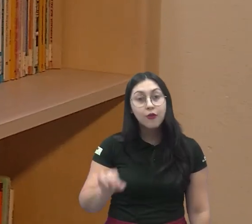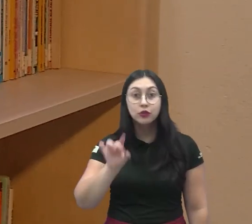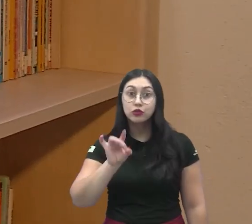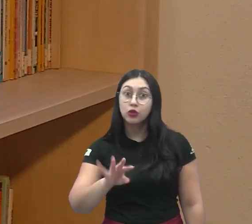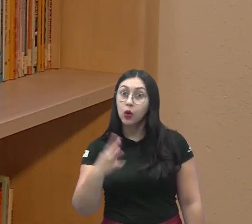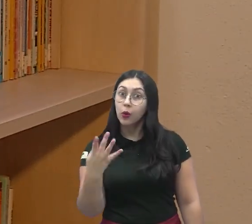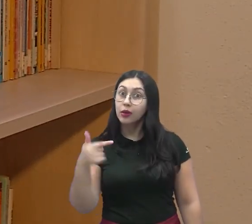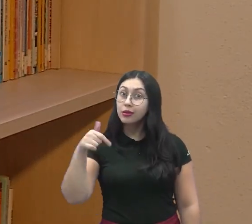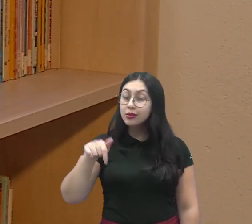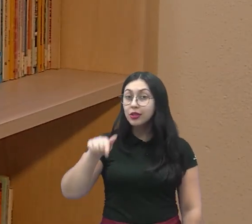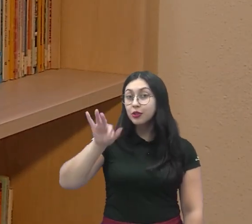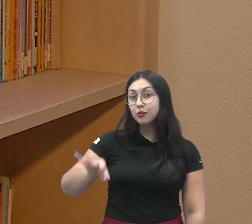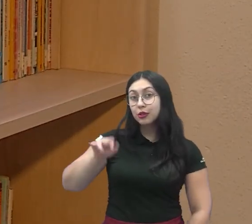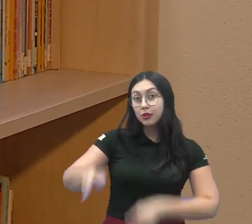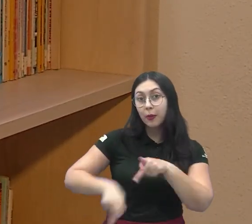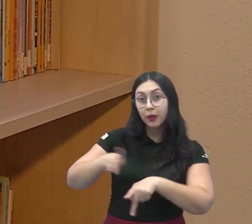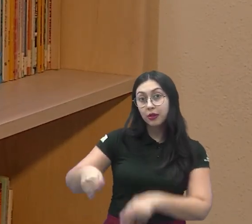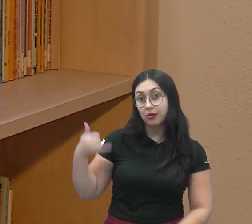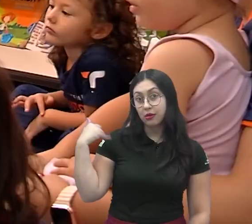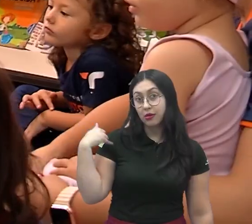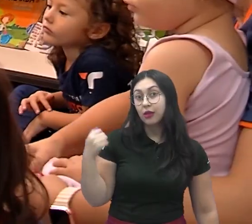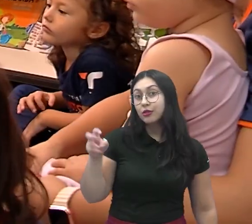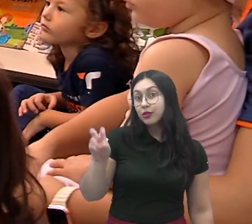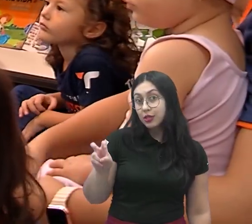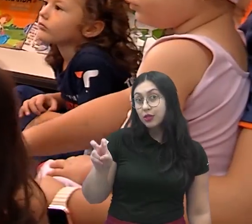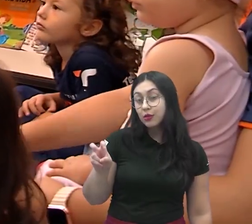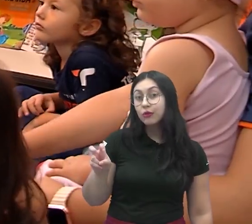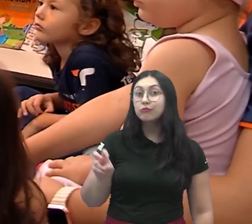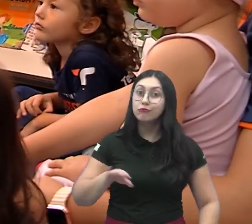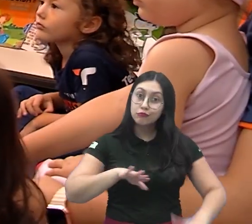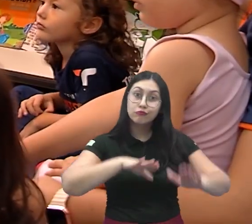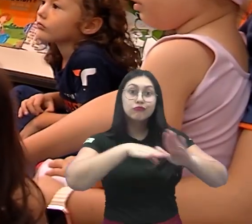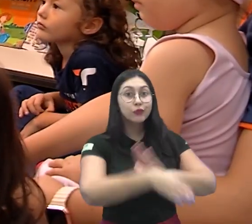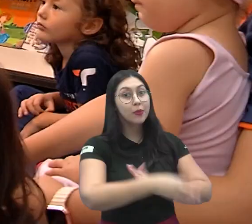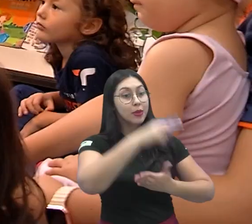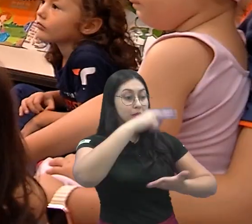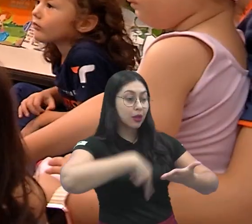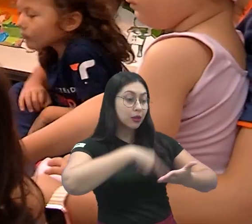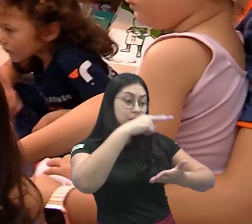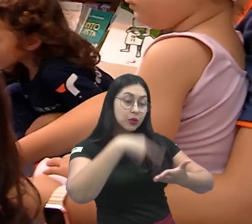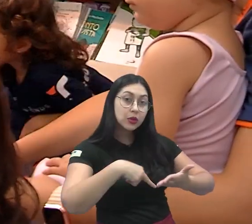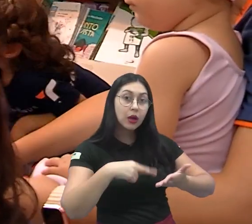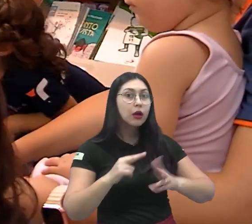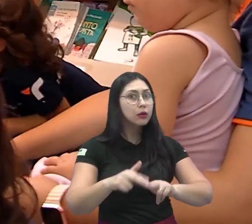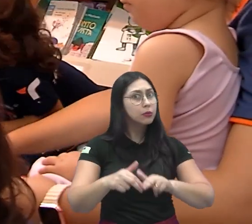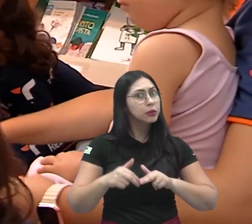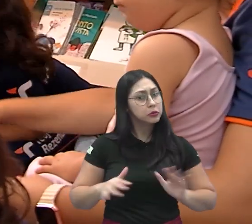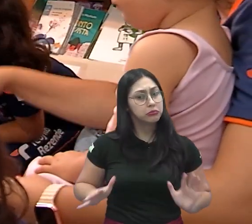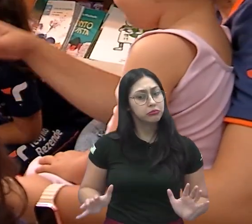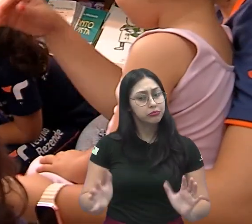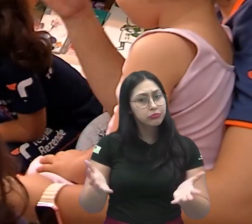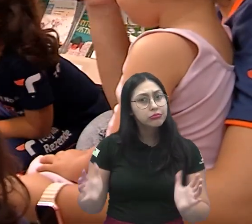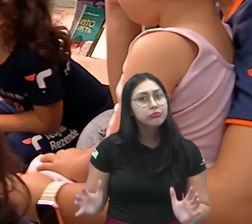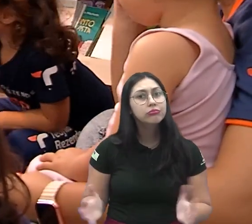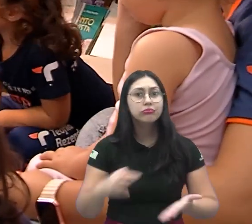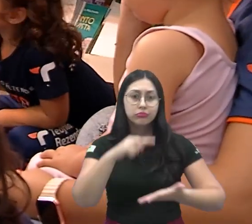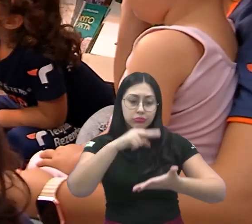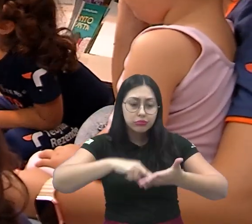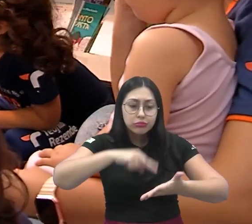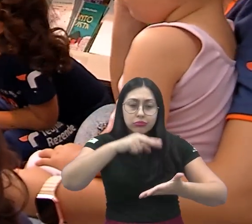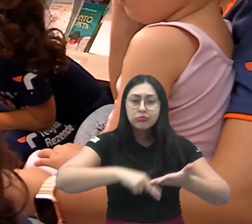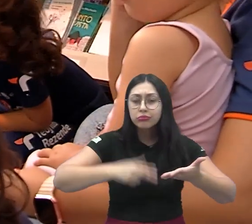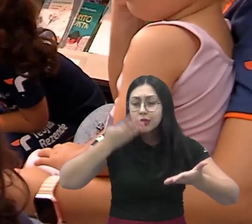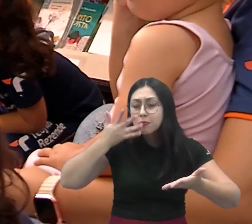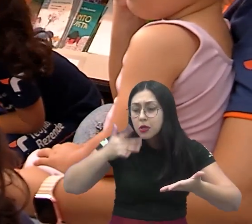da população com 5 anos ou mais tem o hábito da leitura. Por isso, incentivar esse contato com as